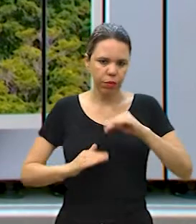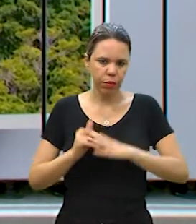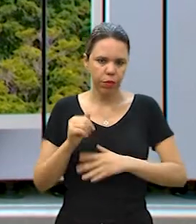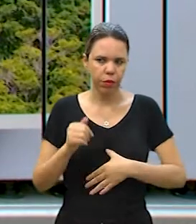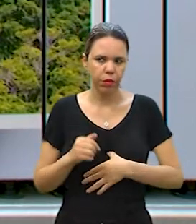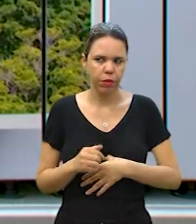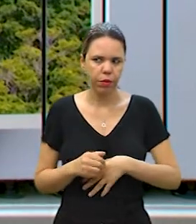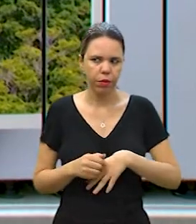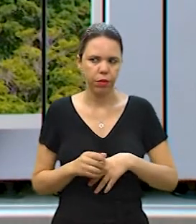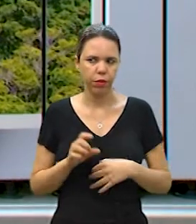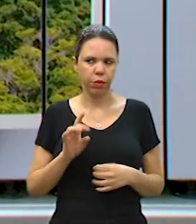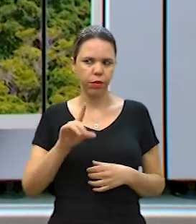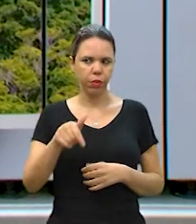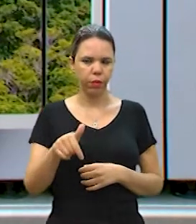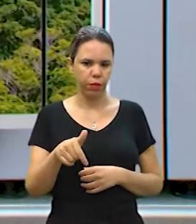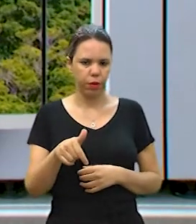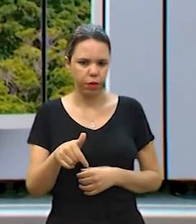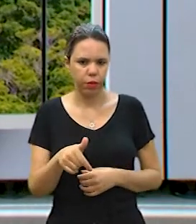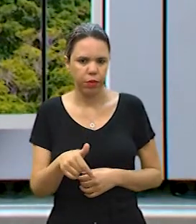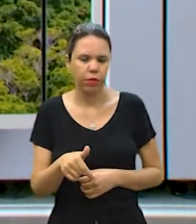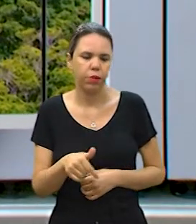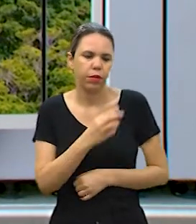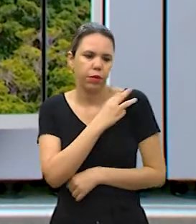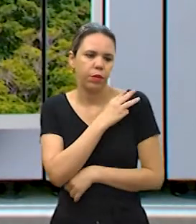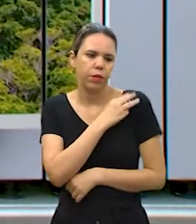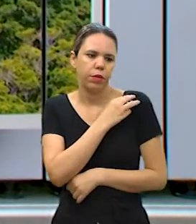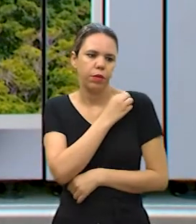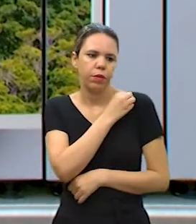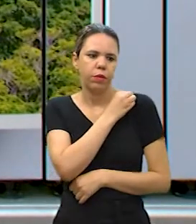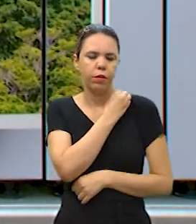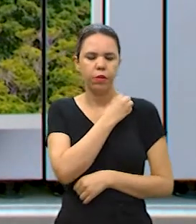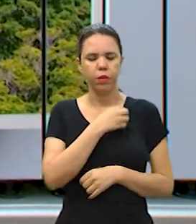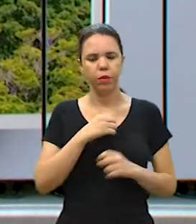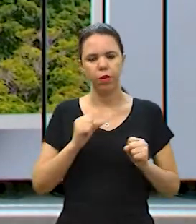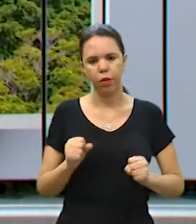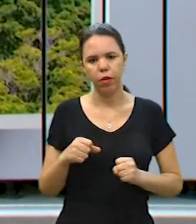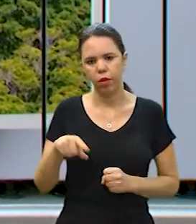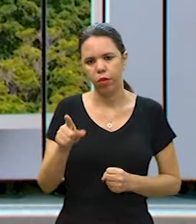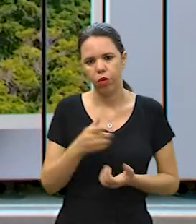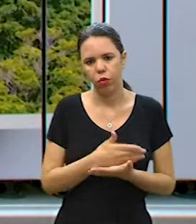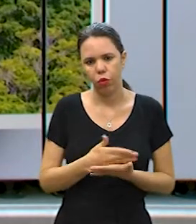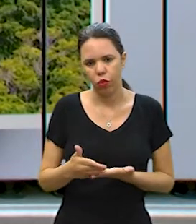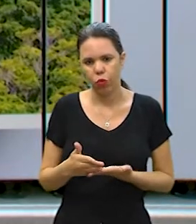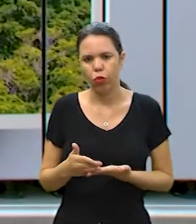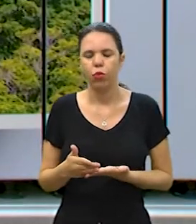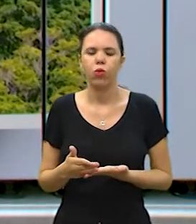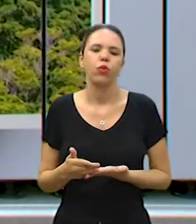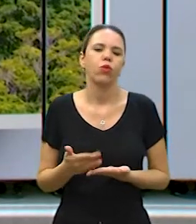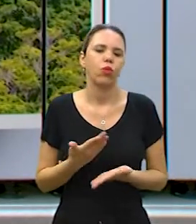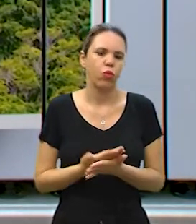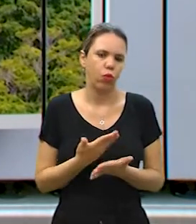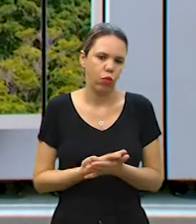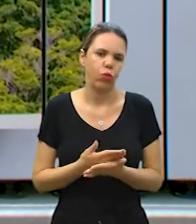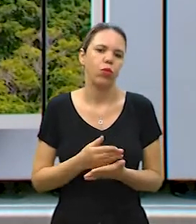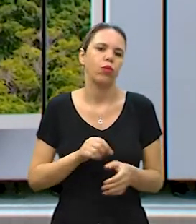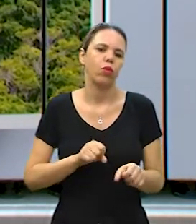profissional ali, só depois que ele sair do ensino médio, é que ele vai começar uma